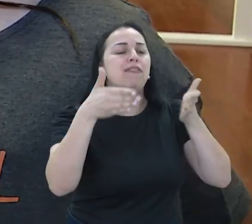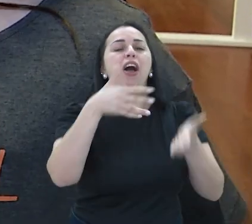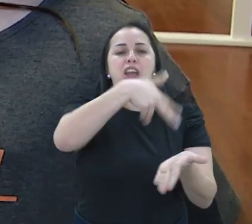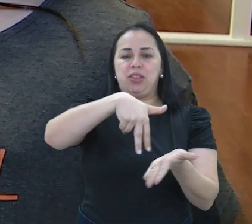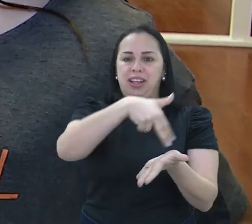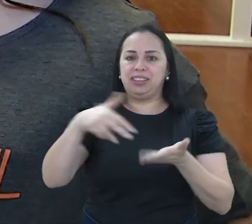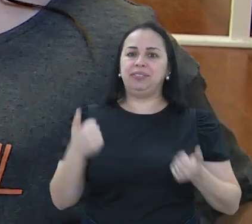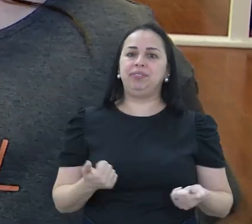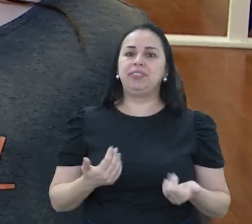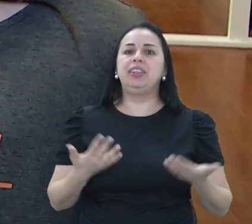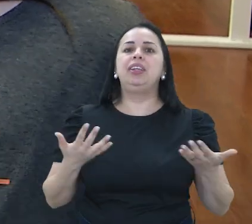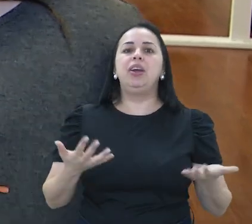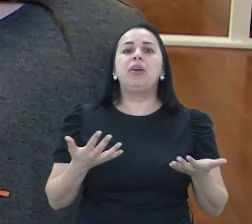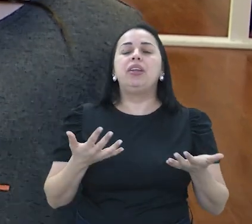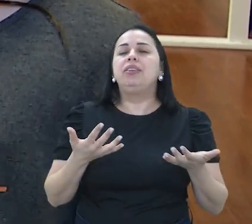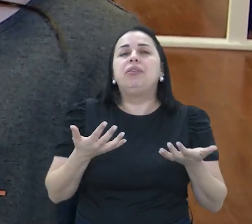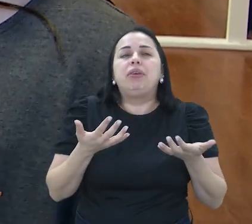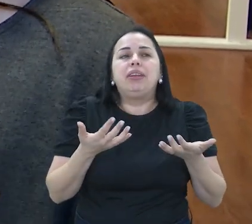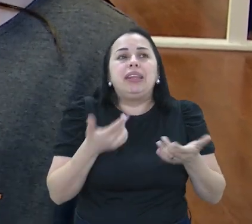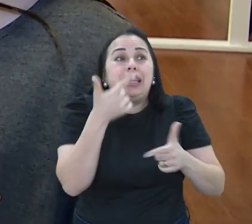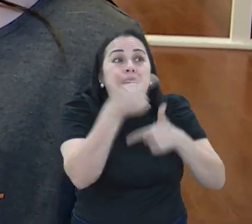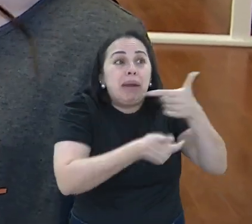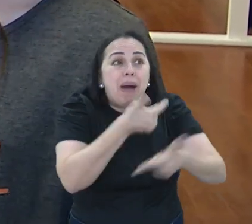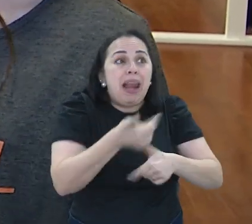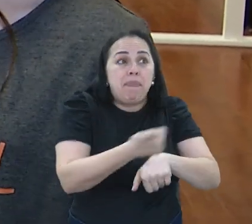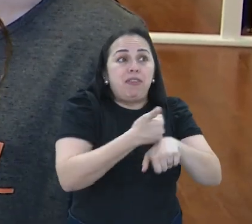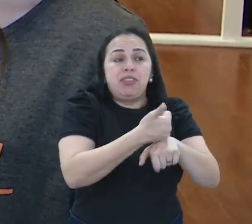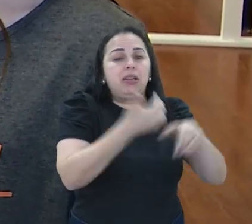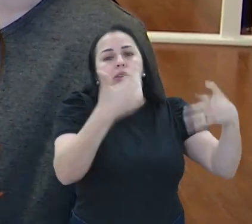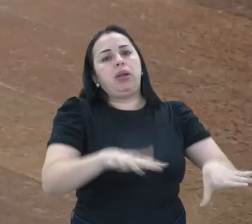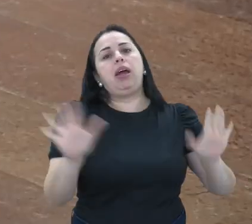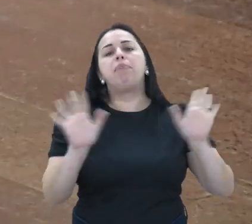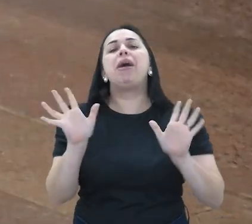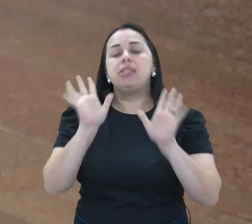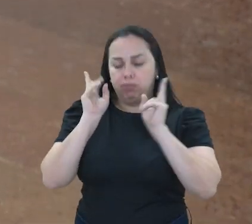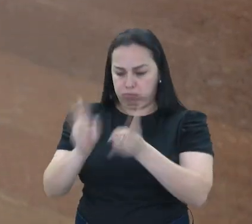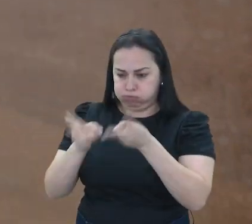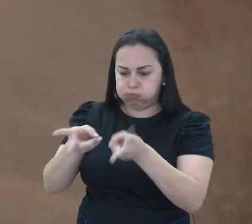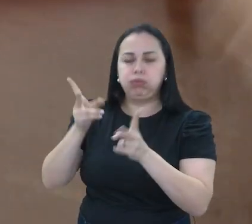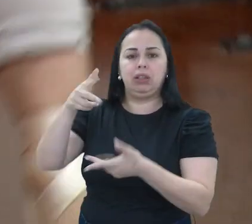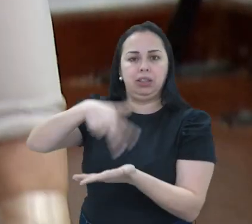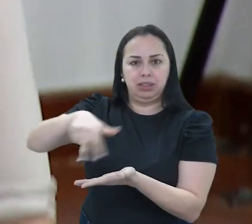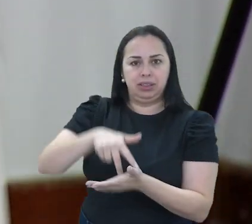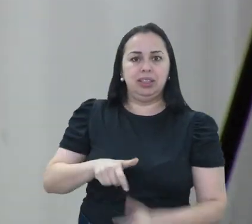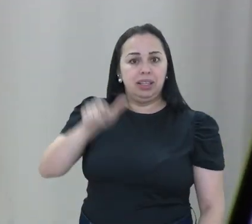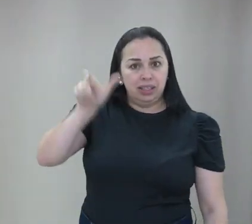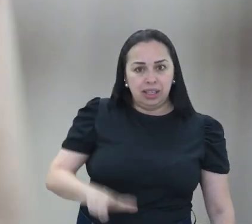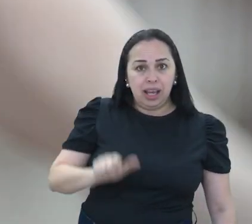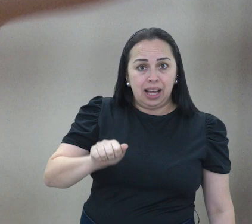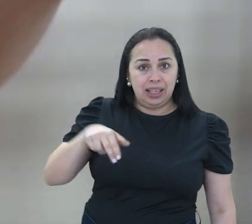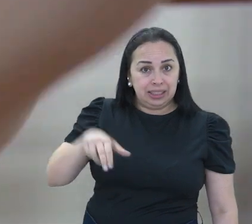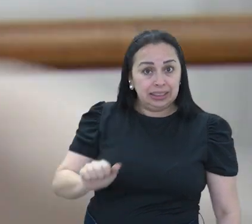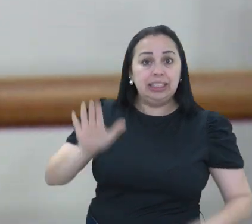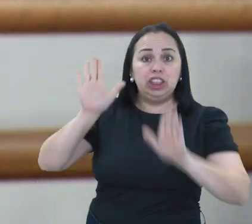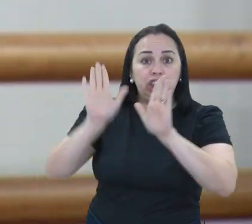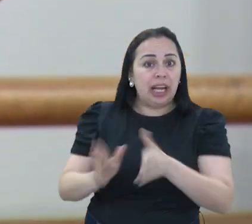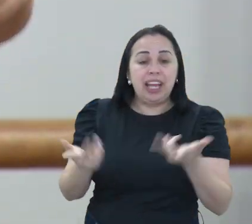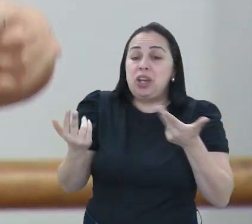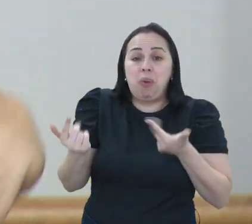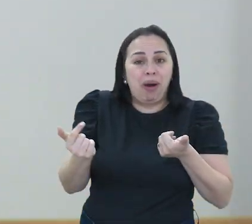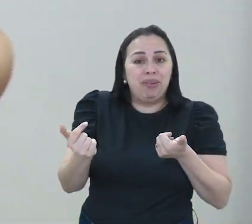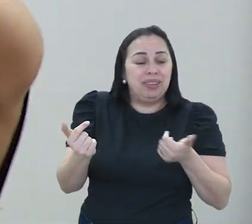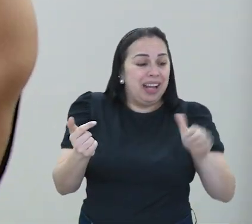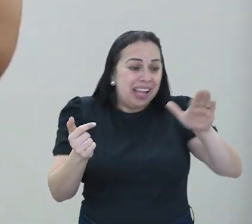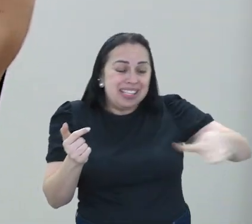que eu vou, não quero trabalhar, mas eu vou continuar dançando. A Ana Beatriz, que já passou por essa fase,